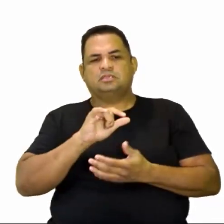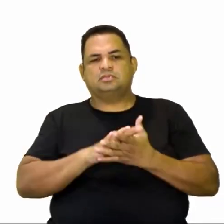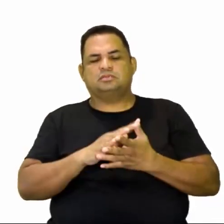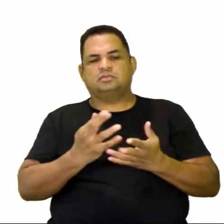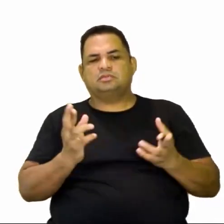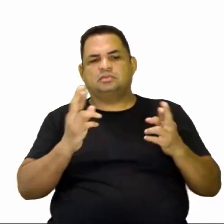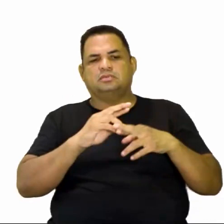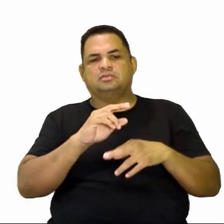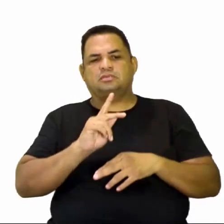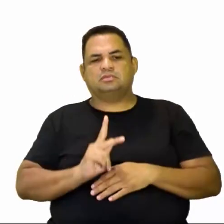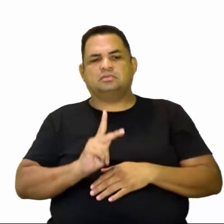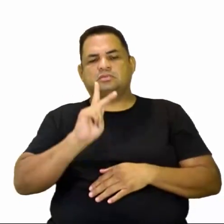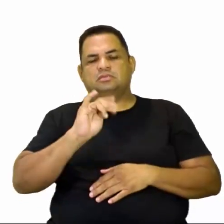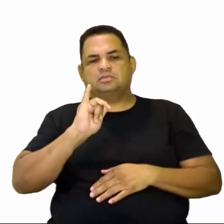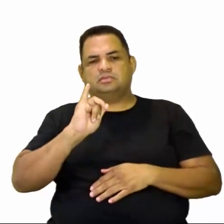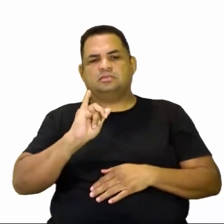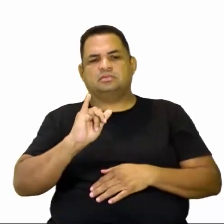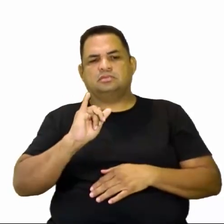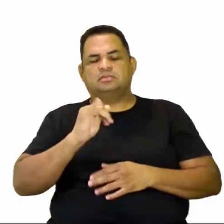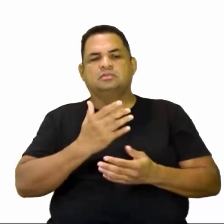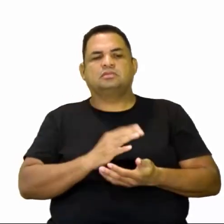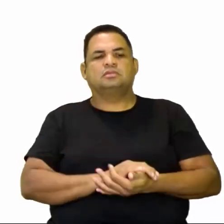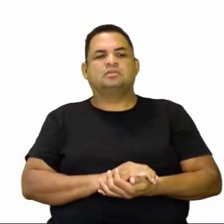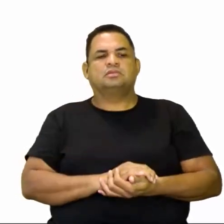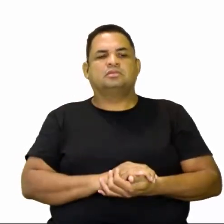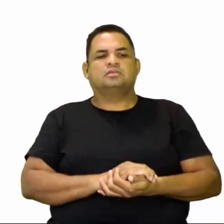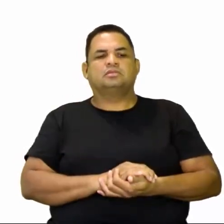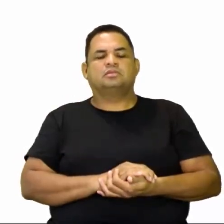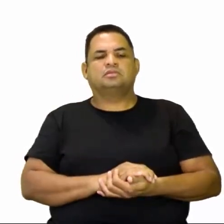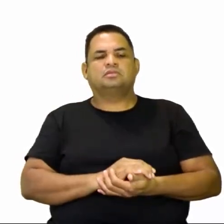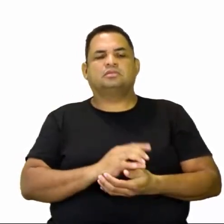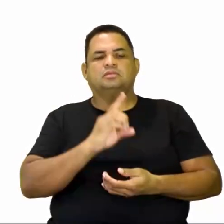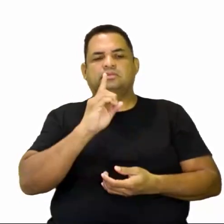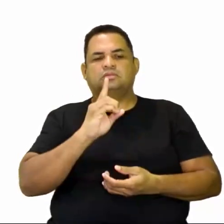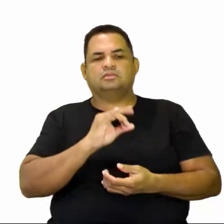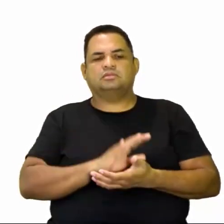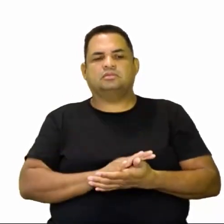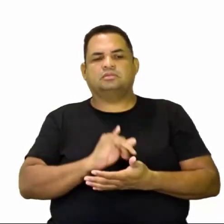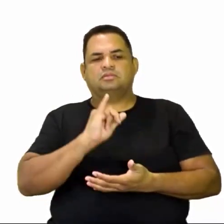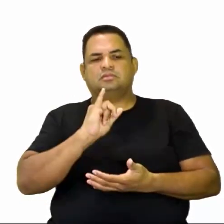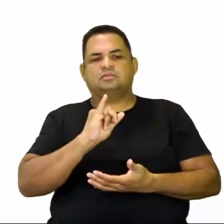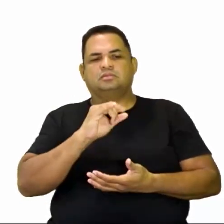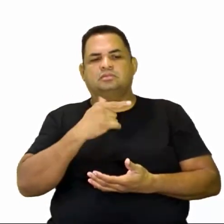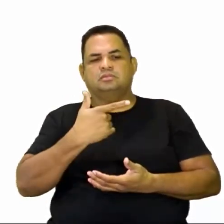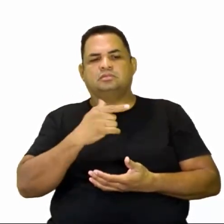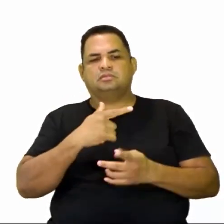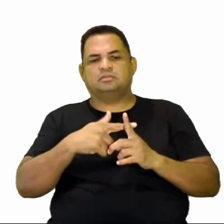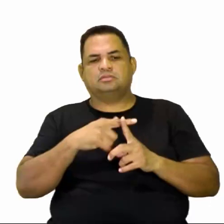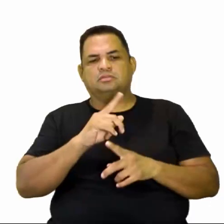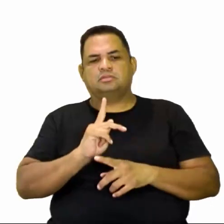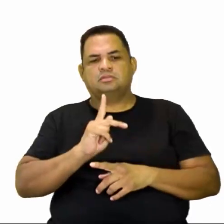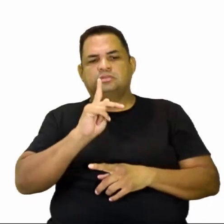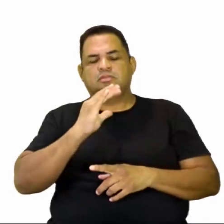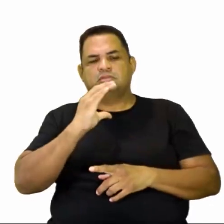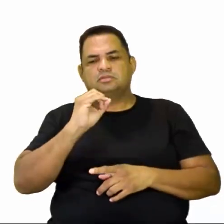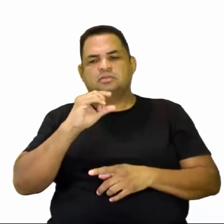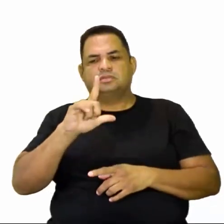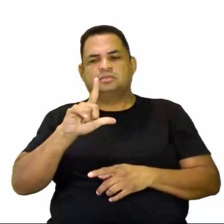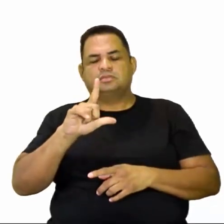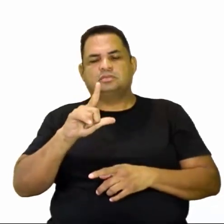reagir com o iodeto de potássio, que é o Ki? Letra D, o iodo I2 vai reagir com o